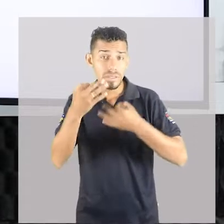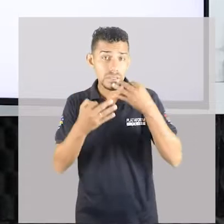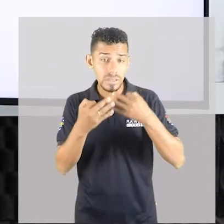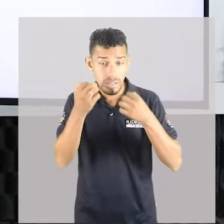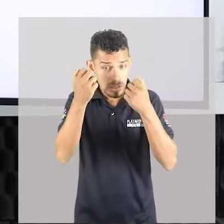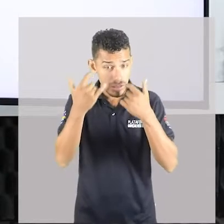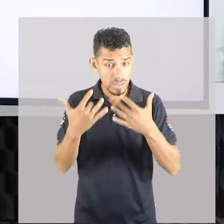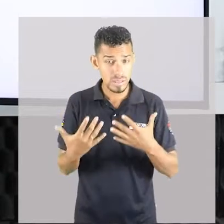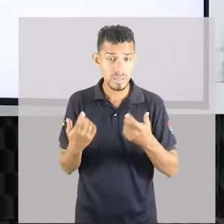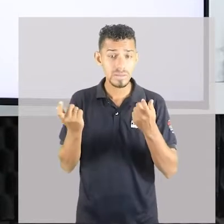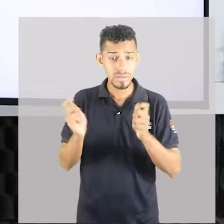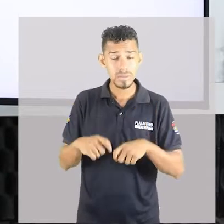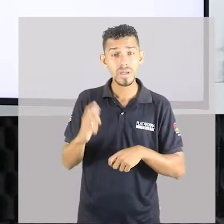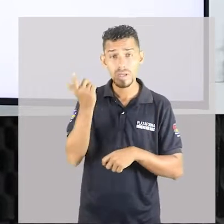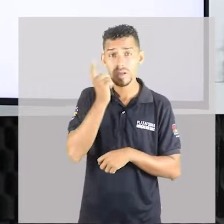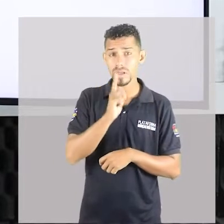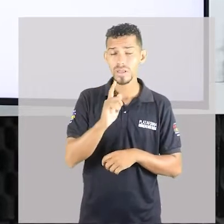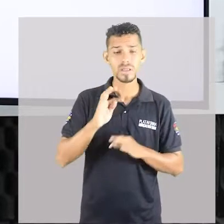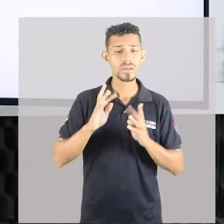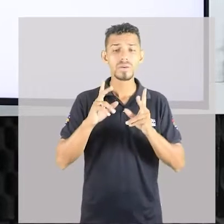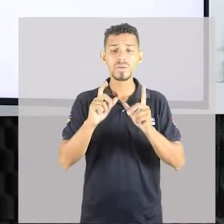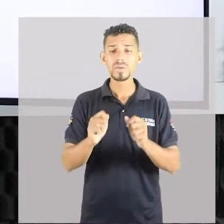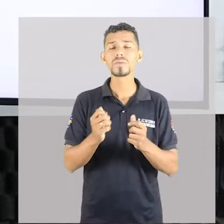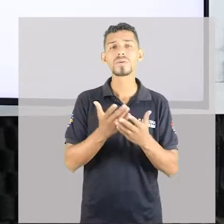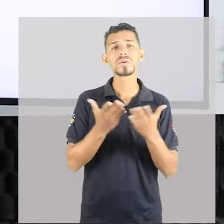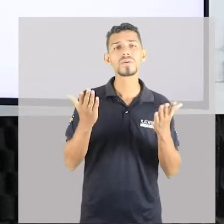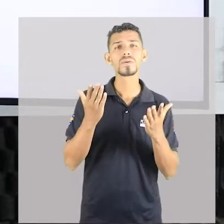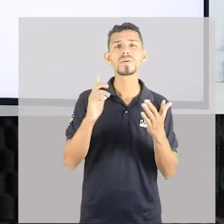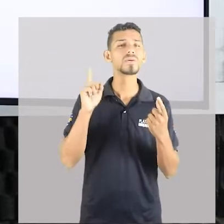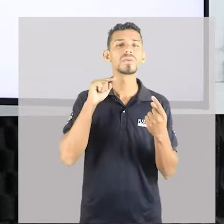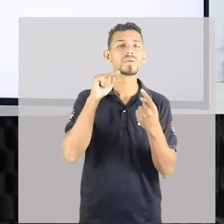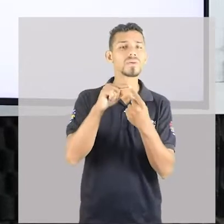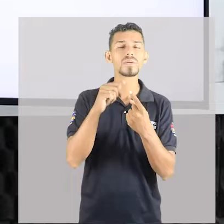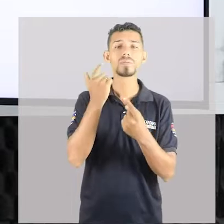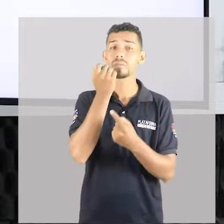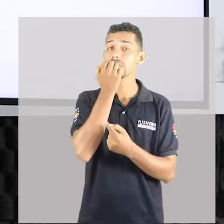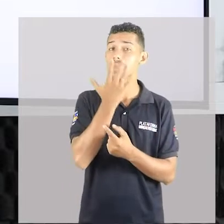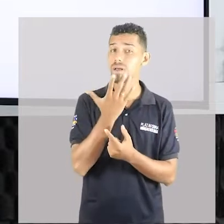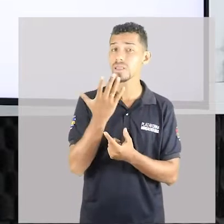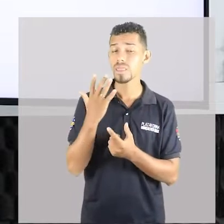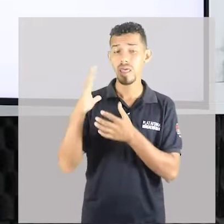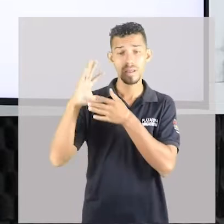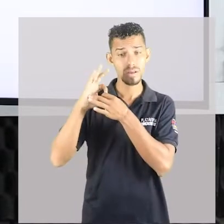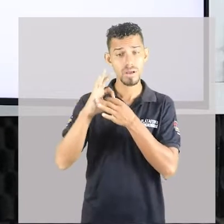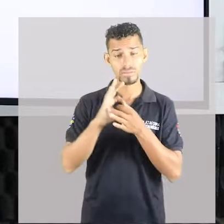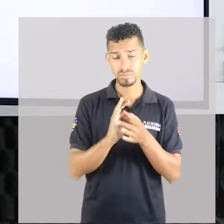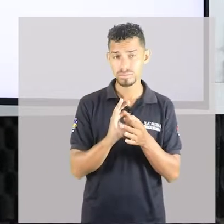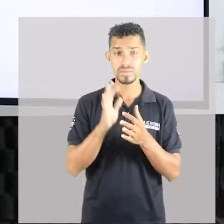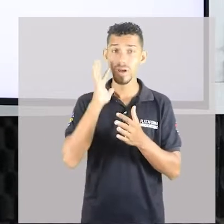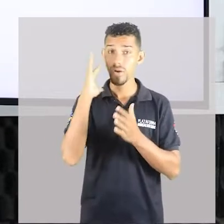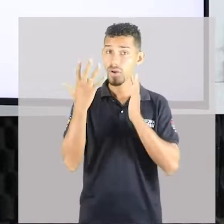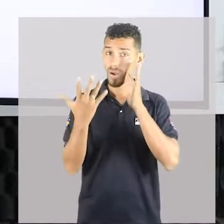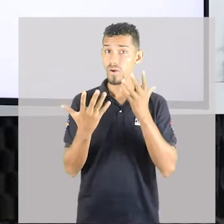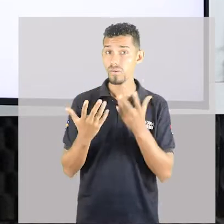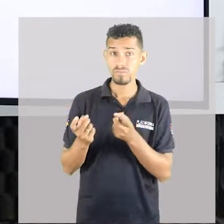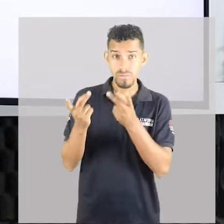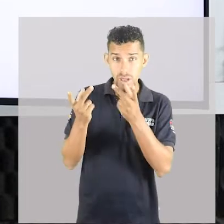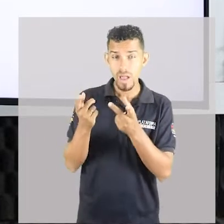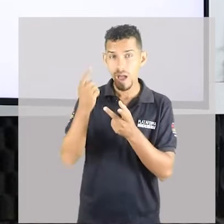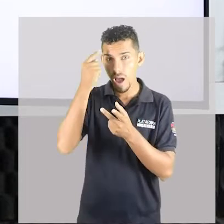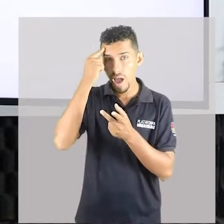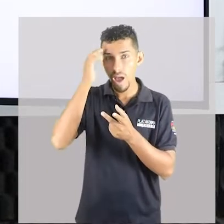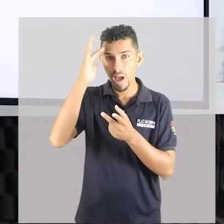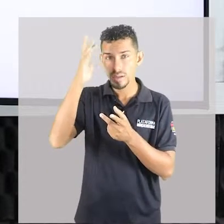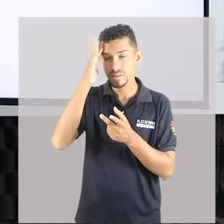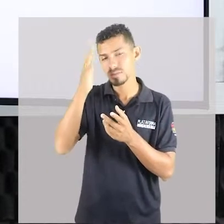que pudesse ser visto por todos como algo benéfico para esses continentes? Porque é isso que se vendeu, a ideia